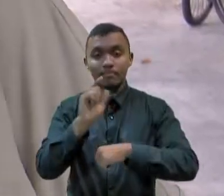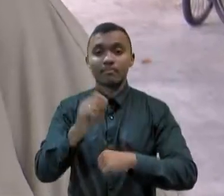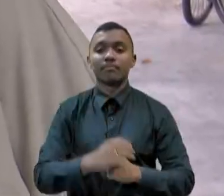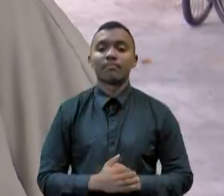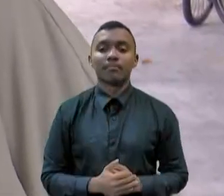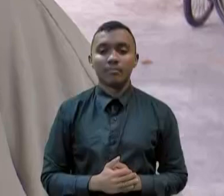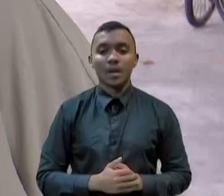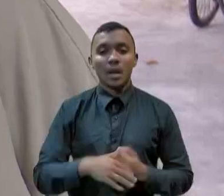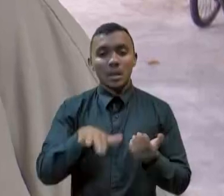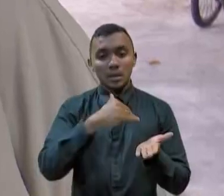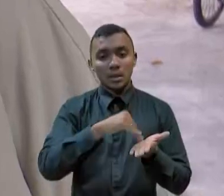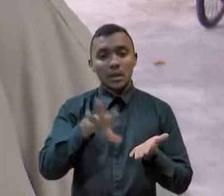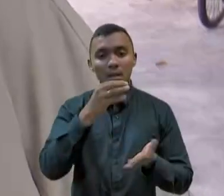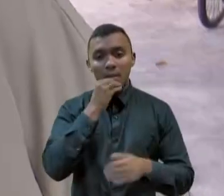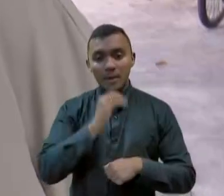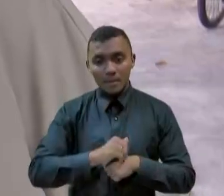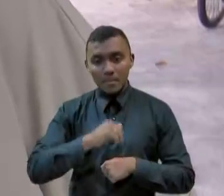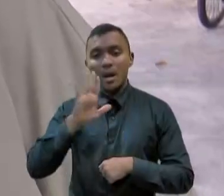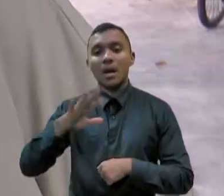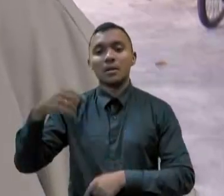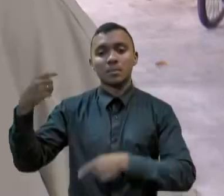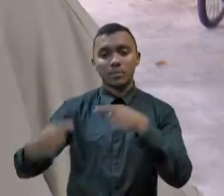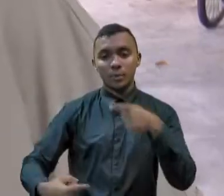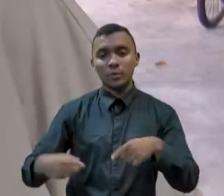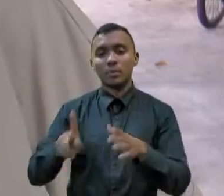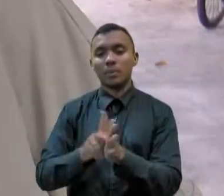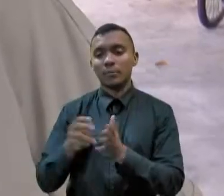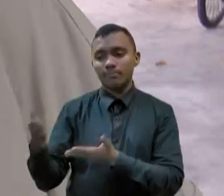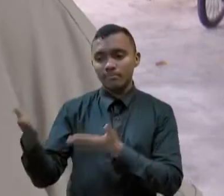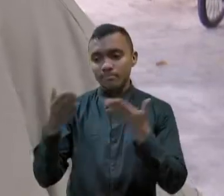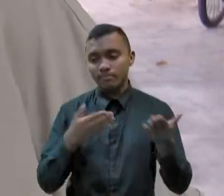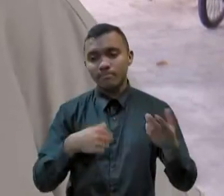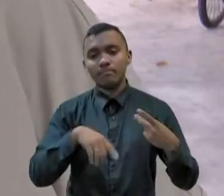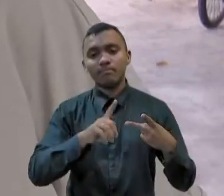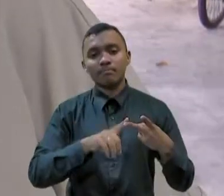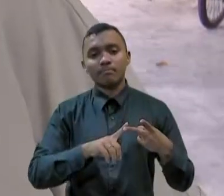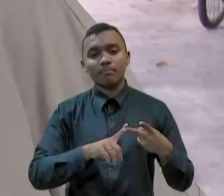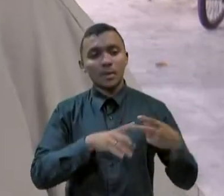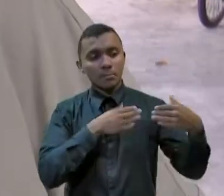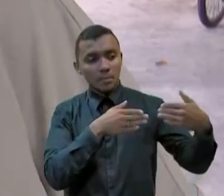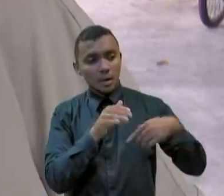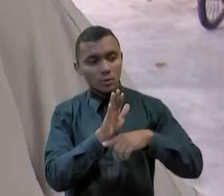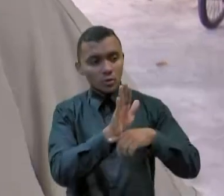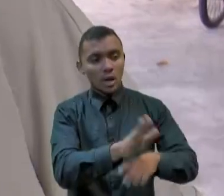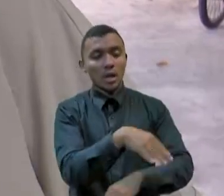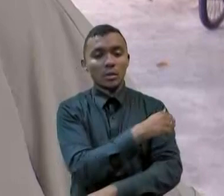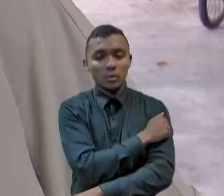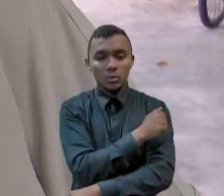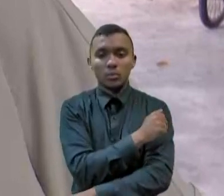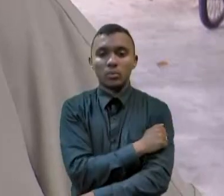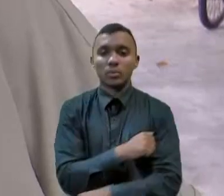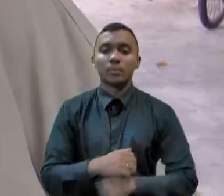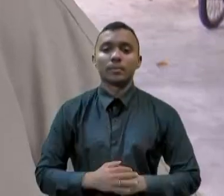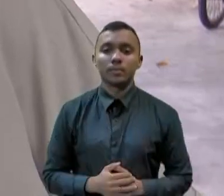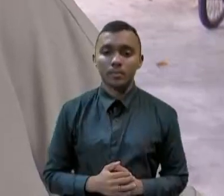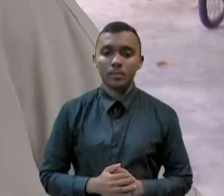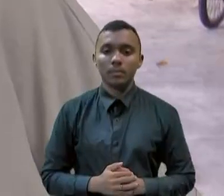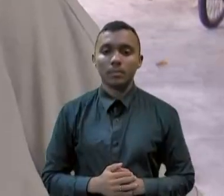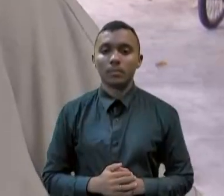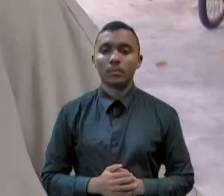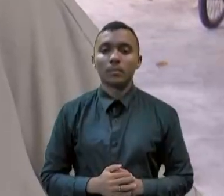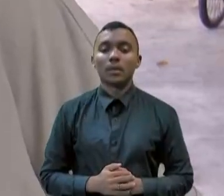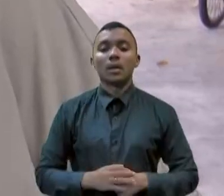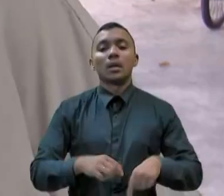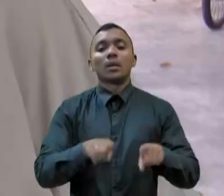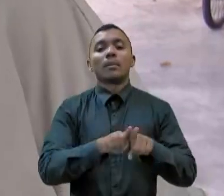possa ampliar as suas políticas de acolhimento, de escuta desses jovens, né? Núcleos psicossociais nessas escolas, né?